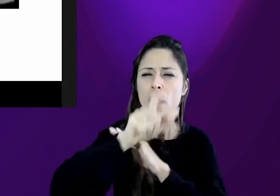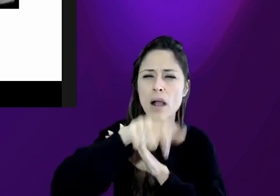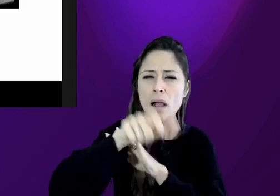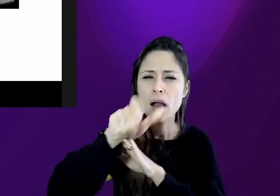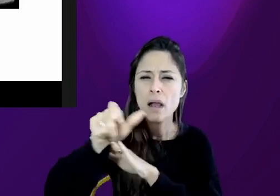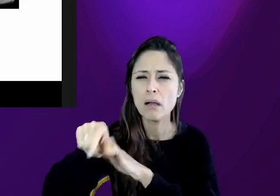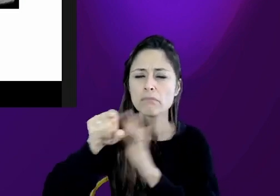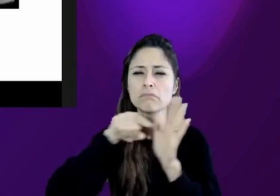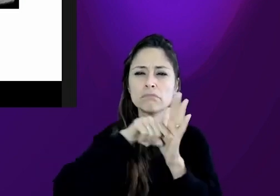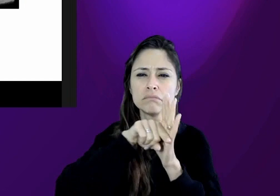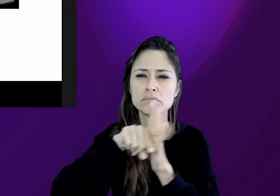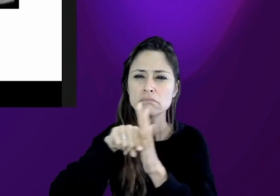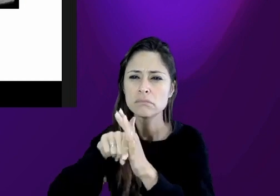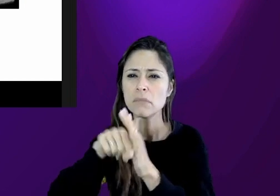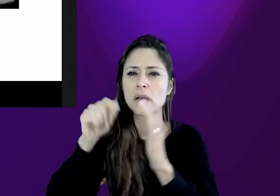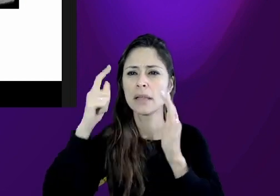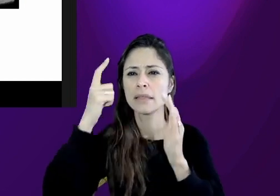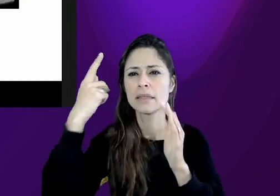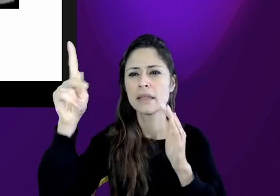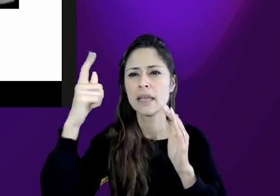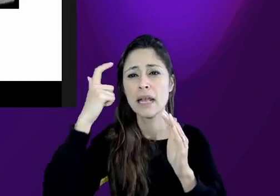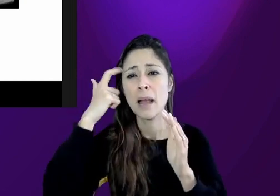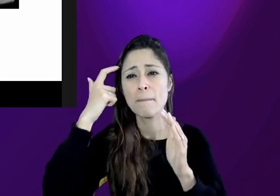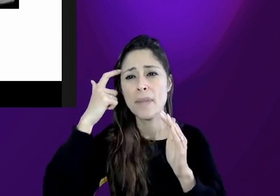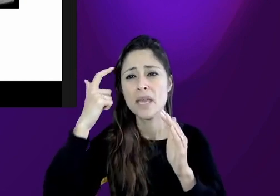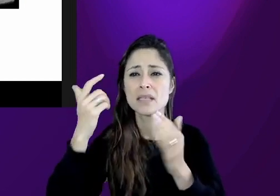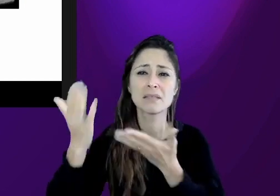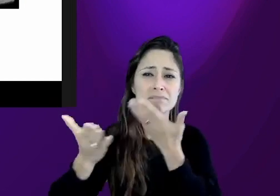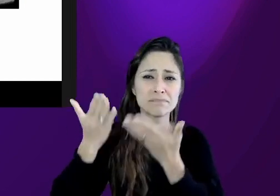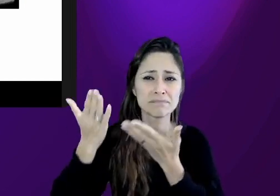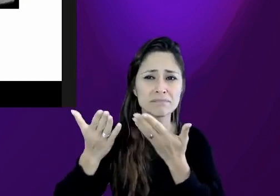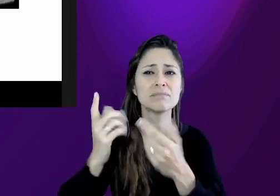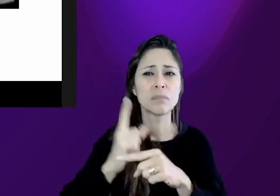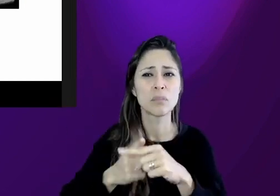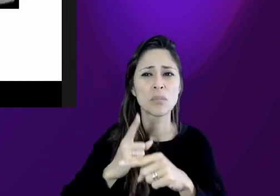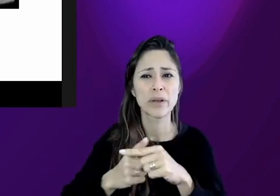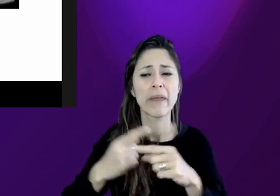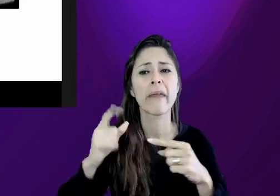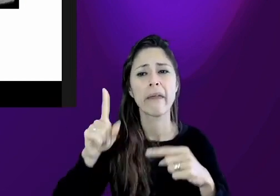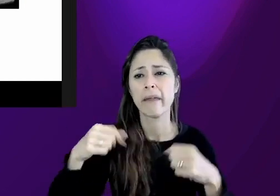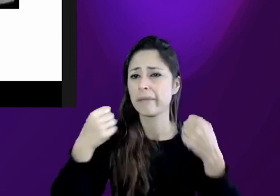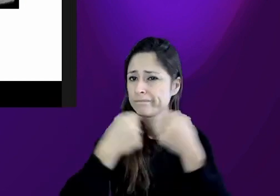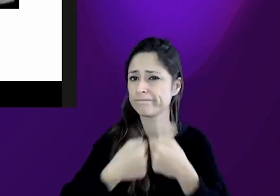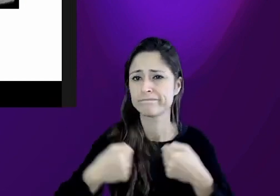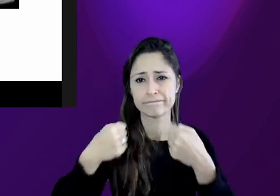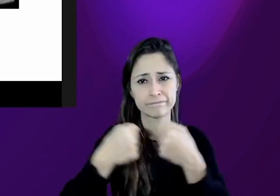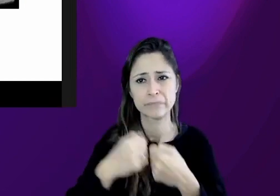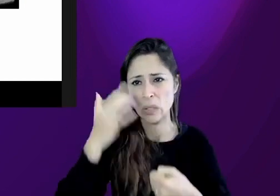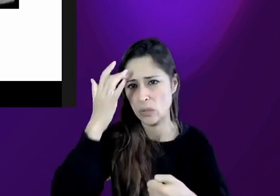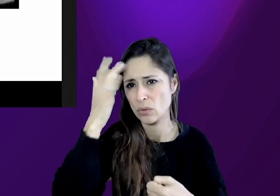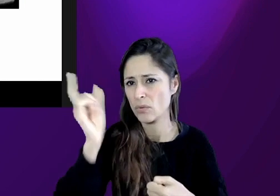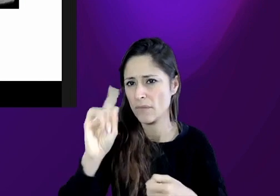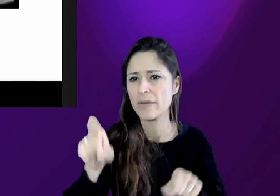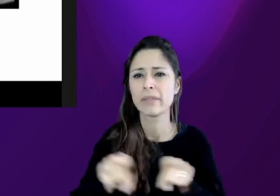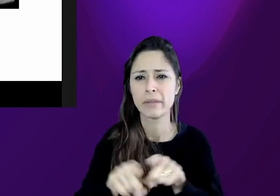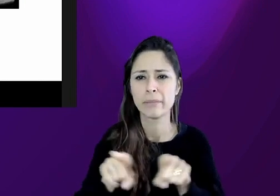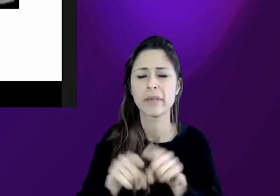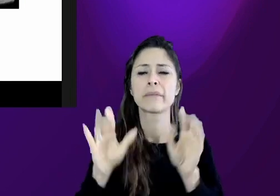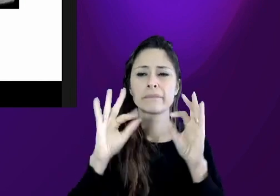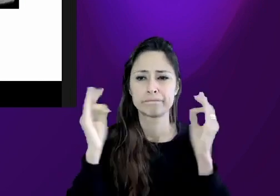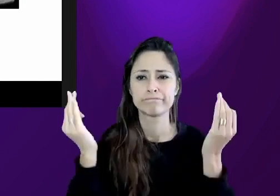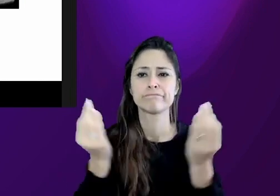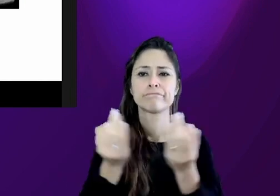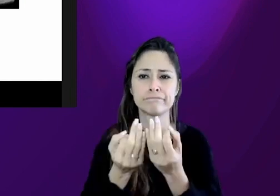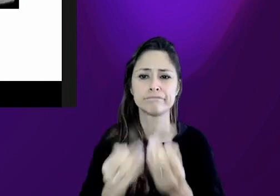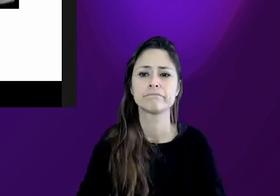com o preparo psicológico do paciente, porque representa uma verdadeira guerra para ele e para a família, né?